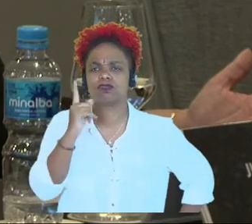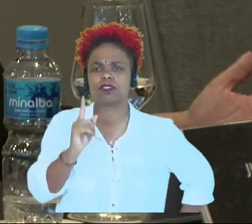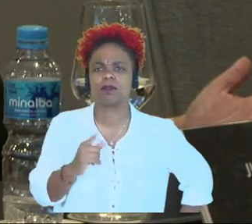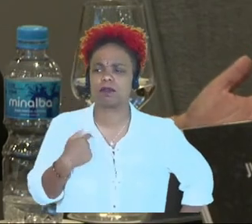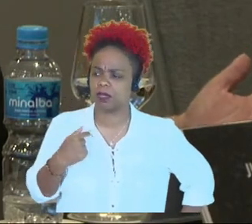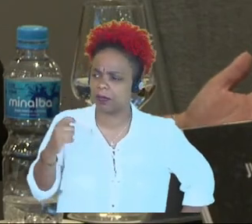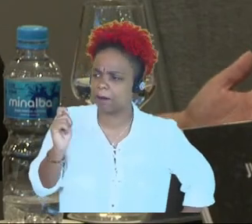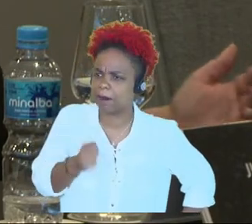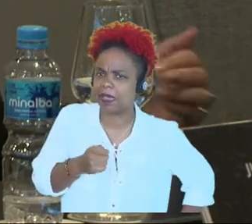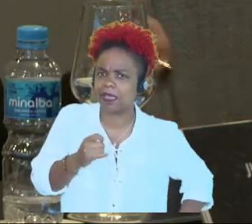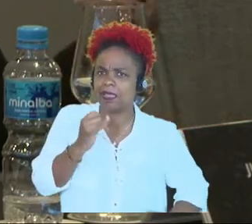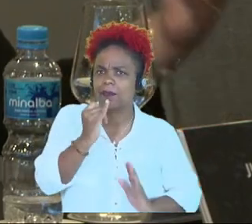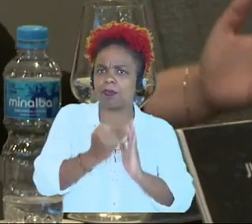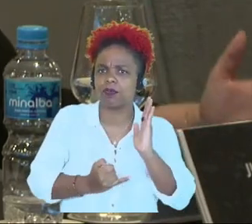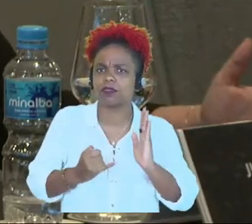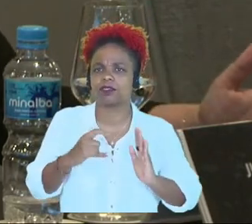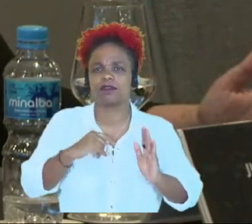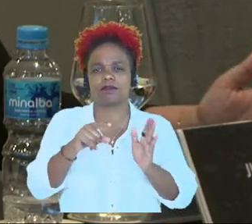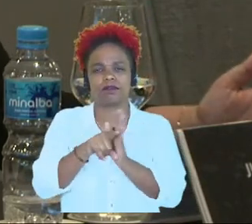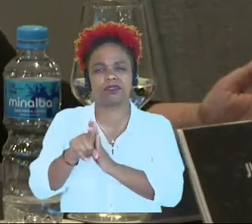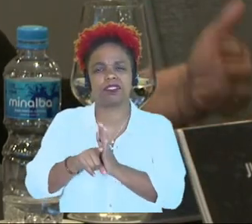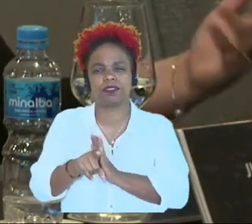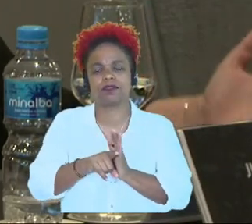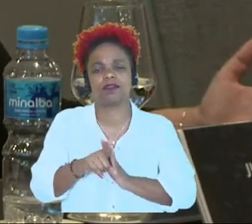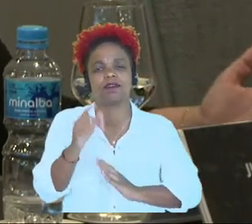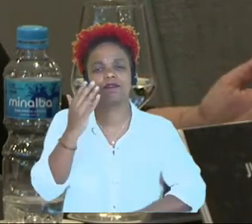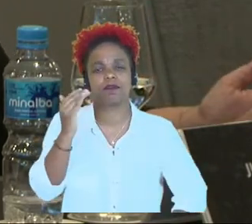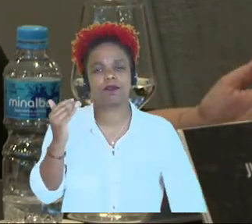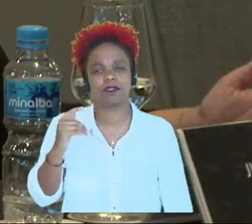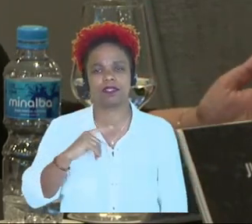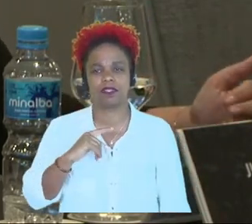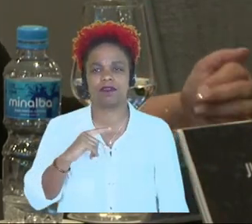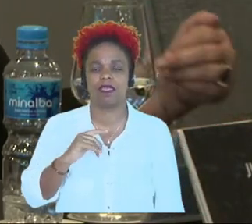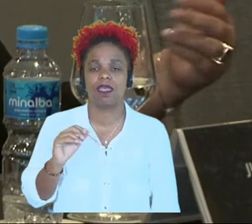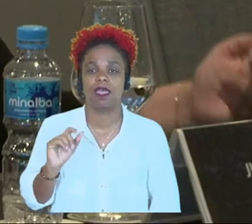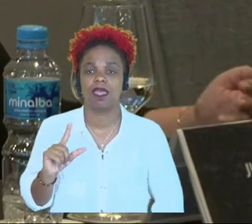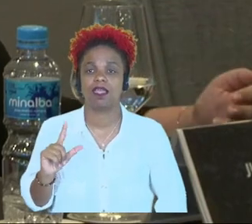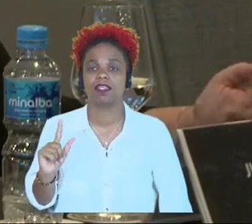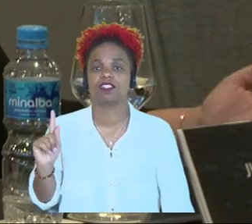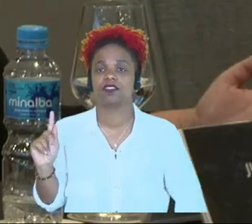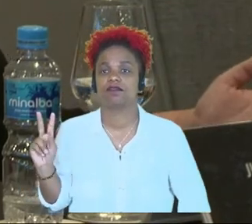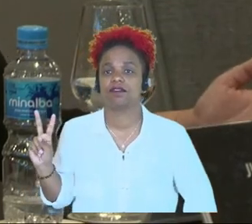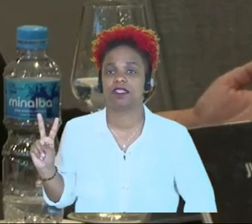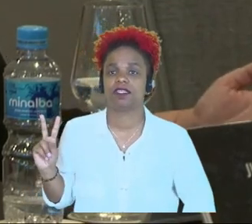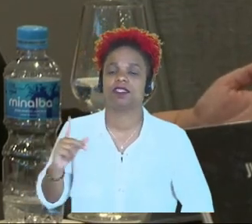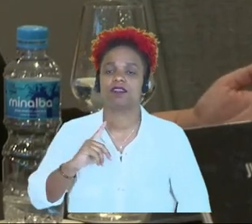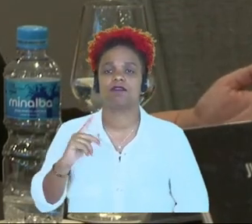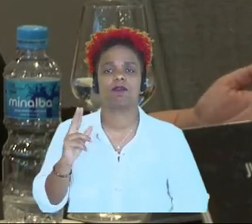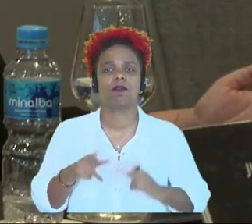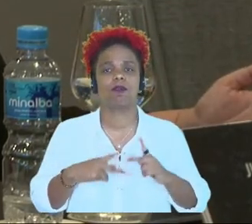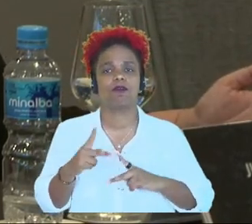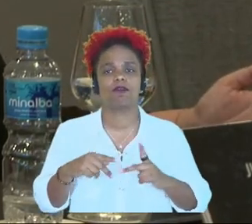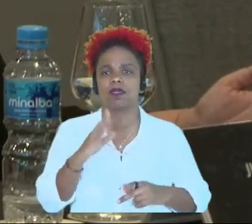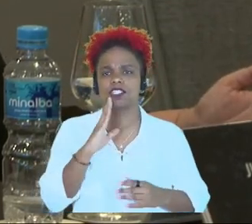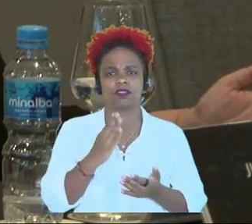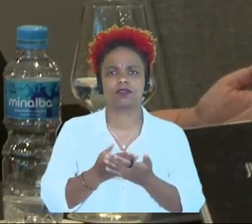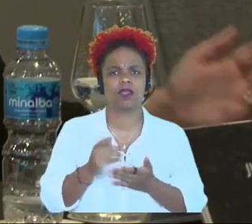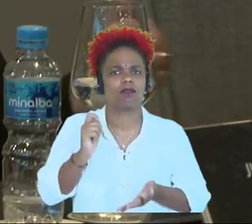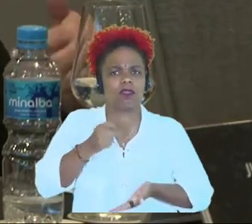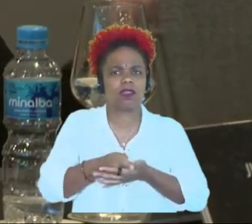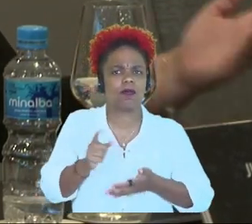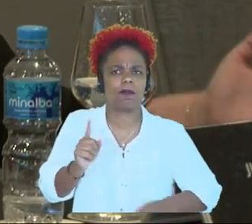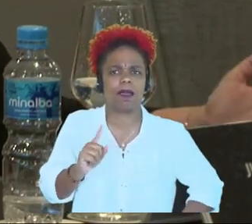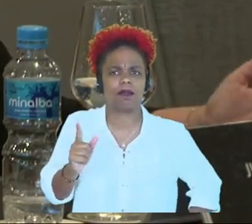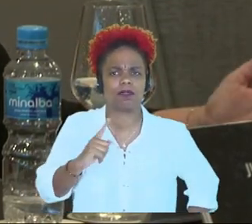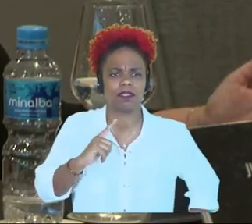elas pagam impostos. Existe uma pesquisa, inclusive, muito famosa, feita pela FGV, que verificou que boa parte da população brasileira acredita que não paga impostos